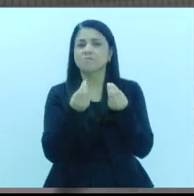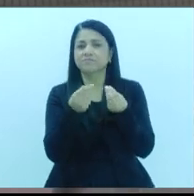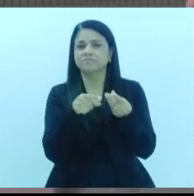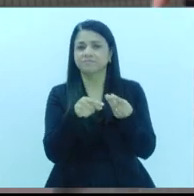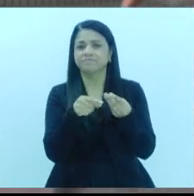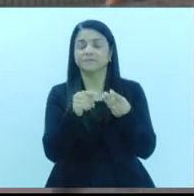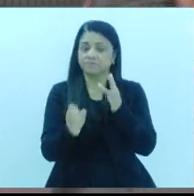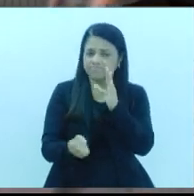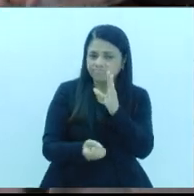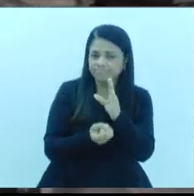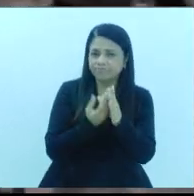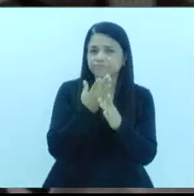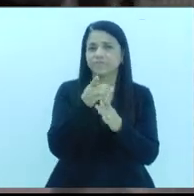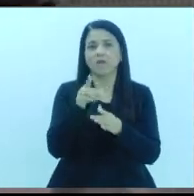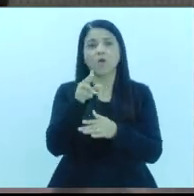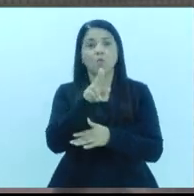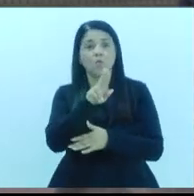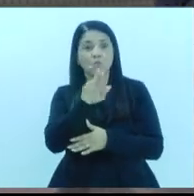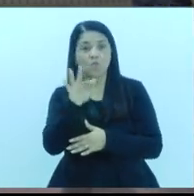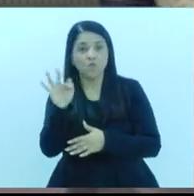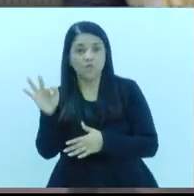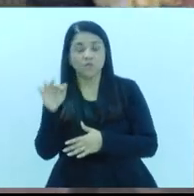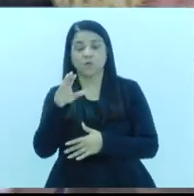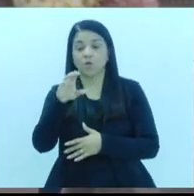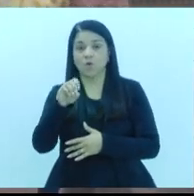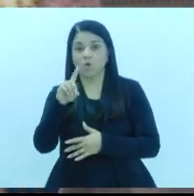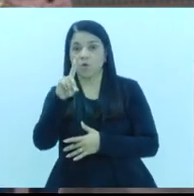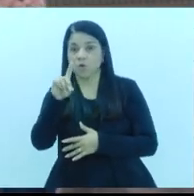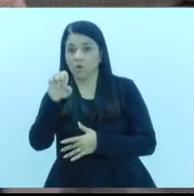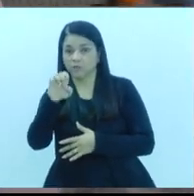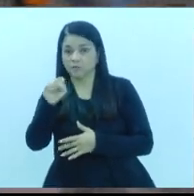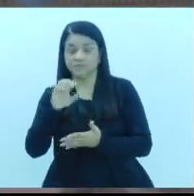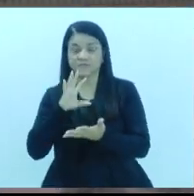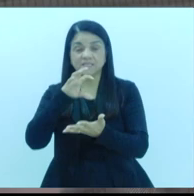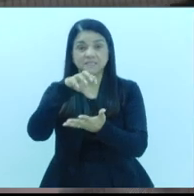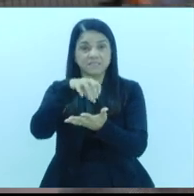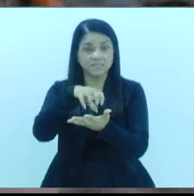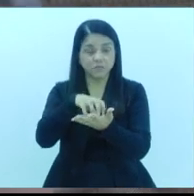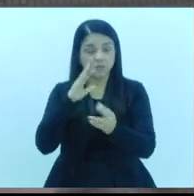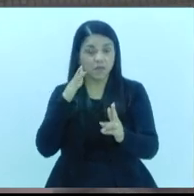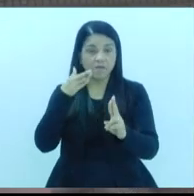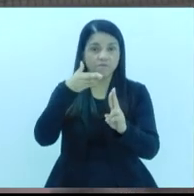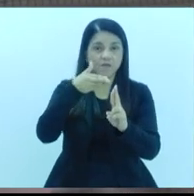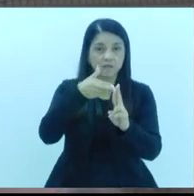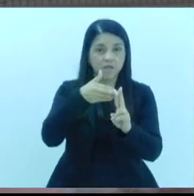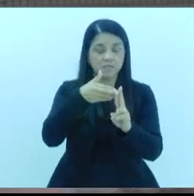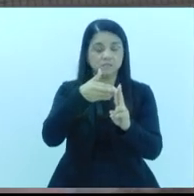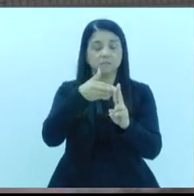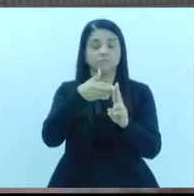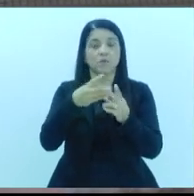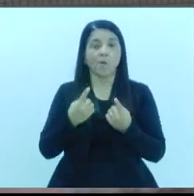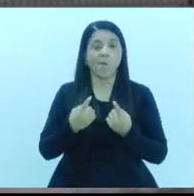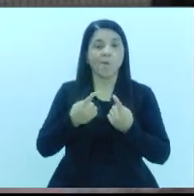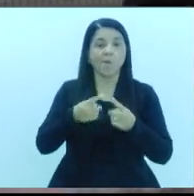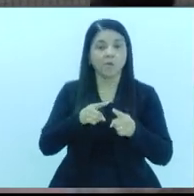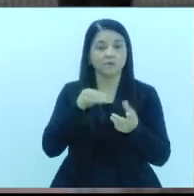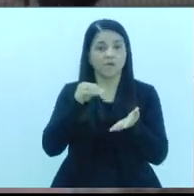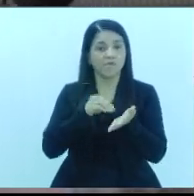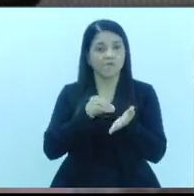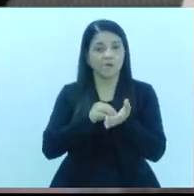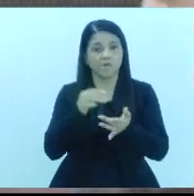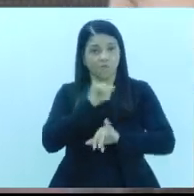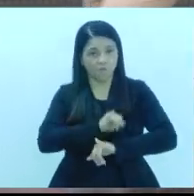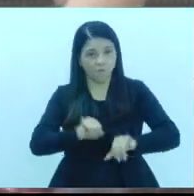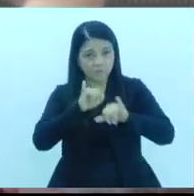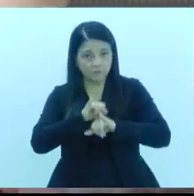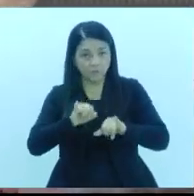a gente criou, né, lá na UF, tem um CODES, chama Centro de Referência para o Ensino do Combate à Desinformação, né? E